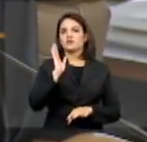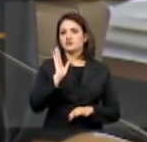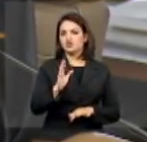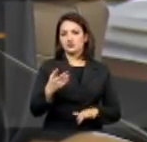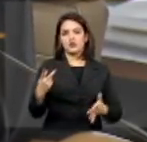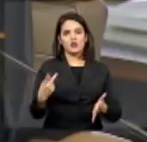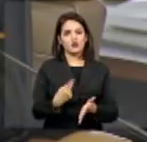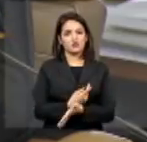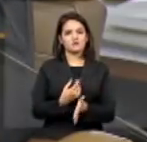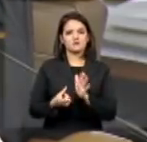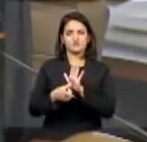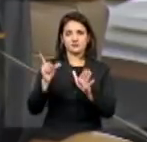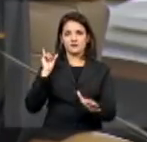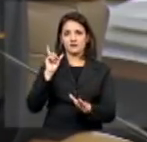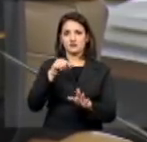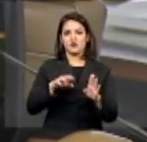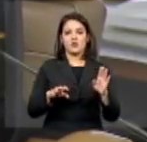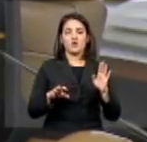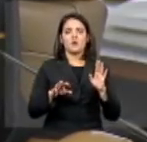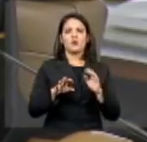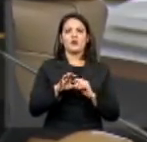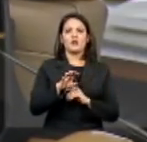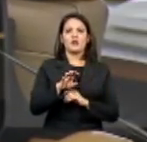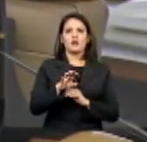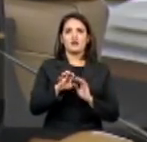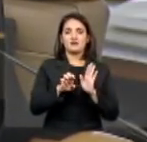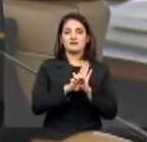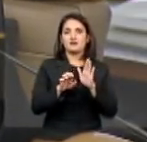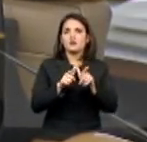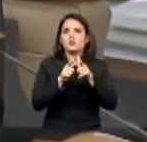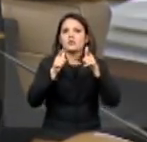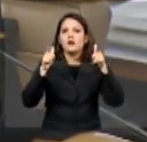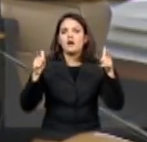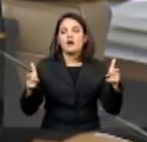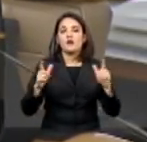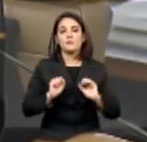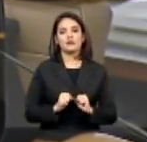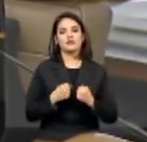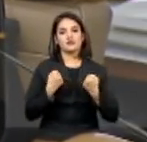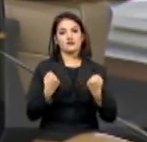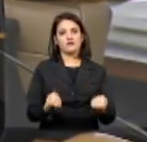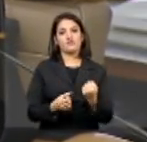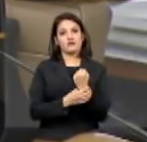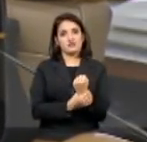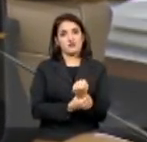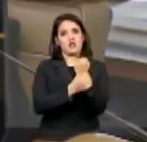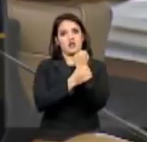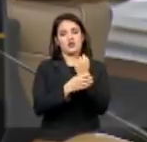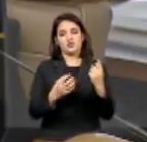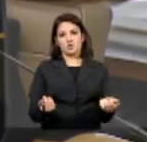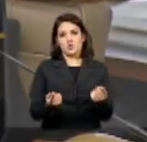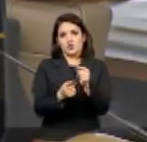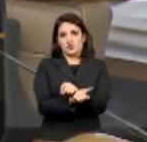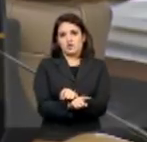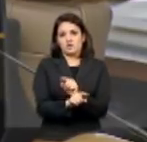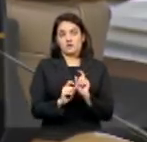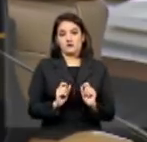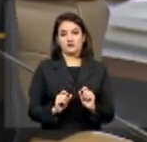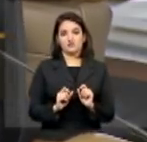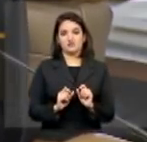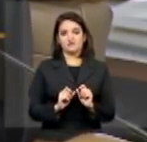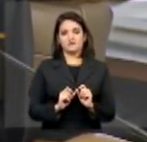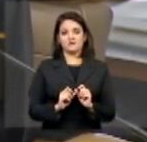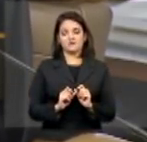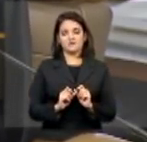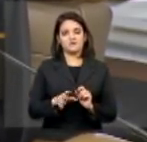minado com um estatuto constitucional da ampla defesa e da água garantia do contraditório ou seja é a